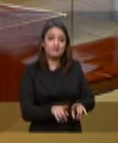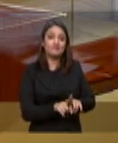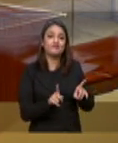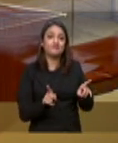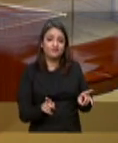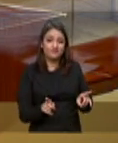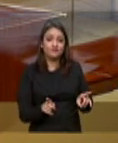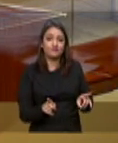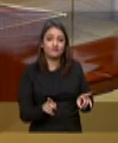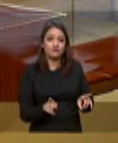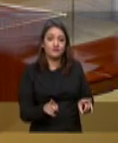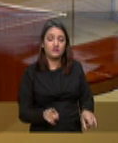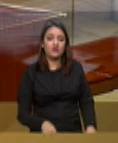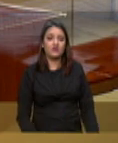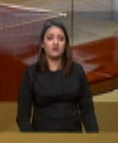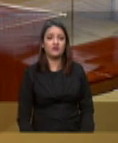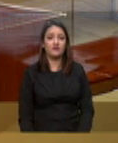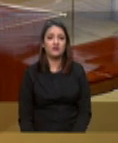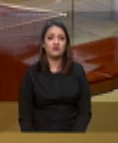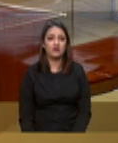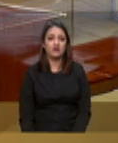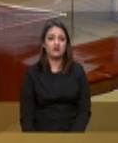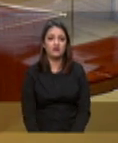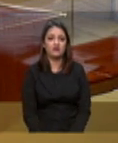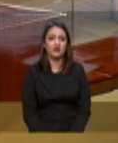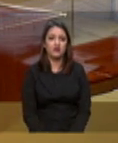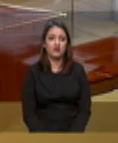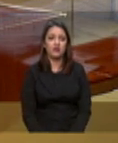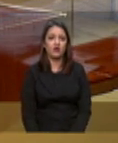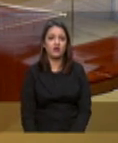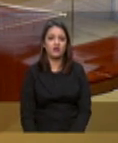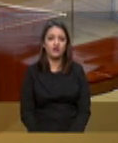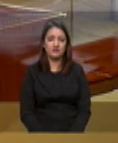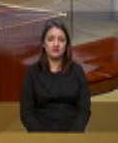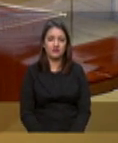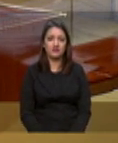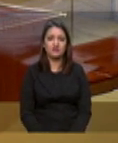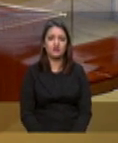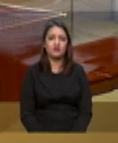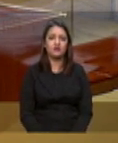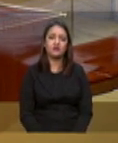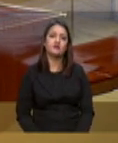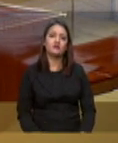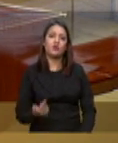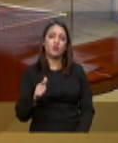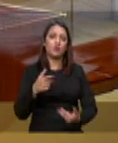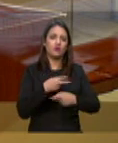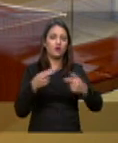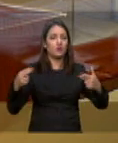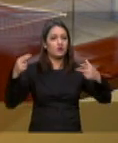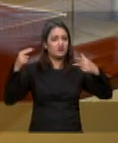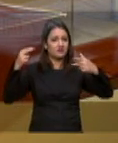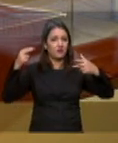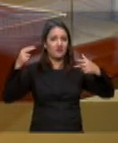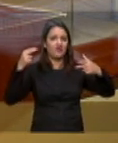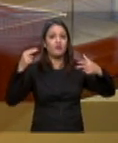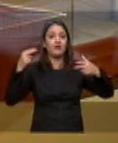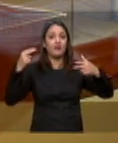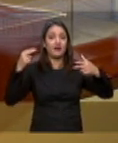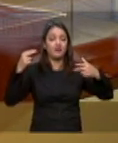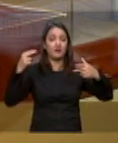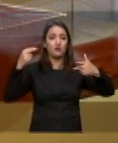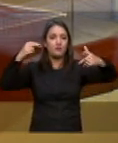seja levantada a multa qualificada. Outro aspecto para reflexão de vossas excelências é o de que condicionar a apuração do